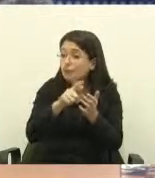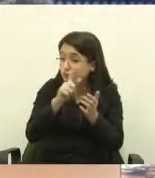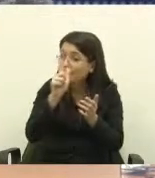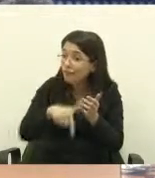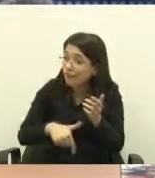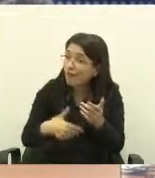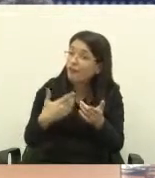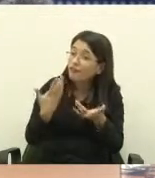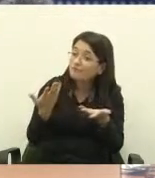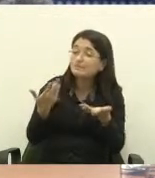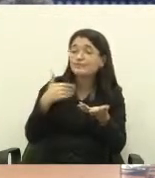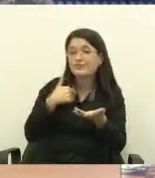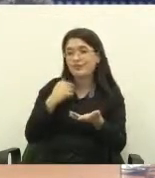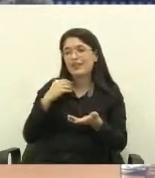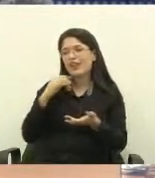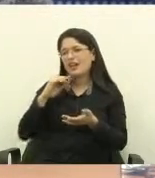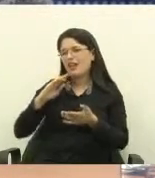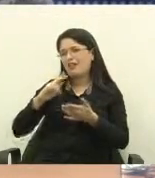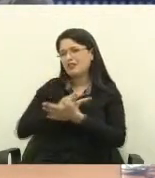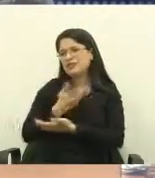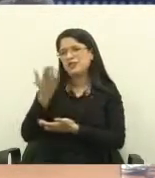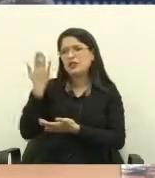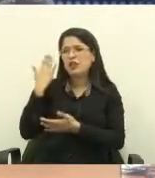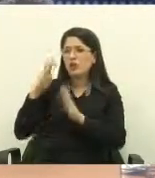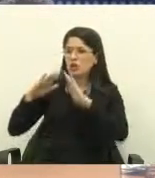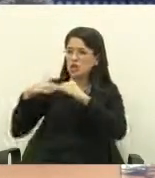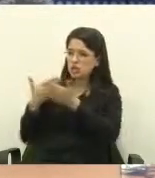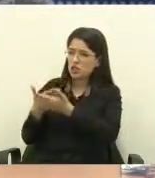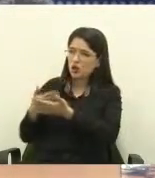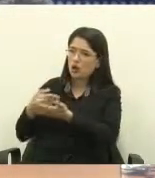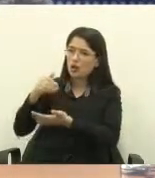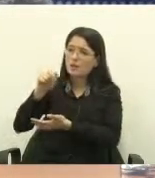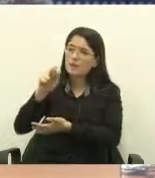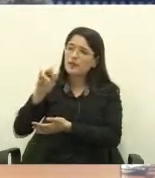uma amostragem que nós fizemos numa escola, no Maria Dirce,